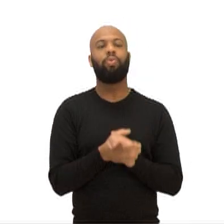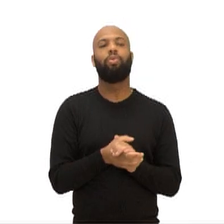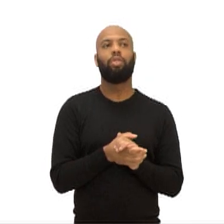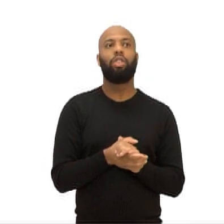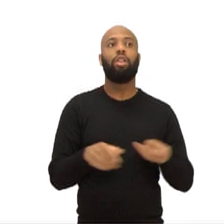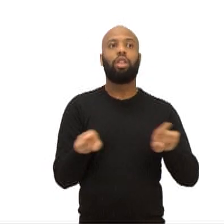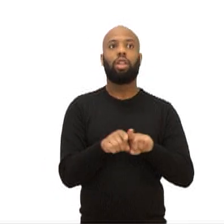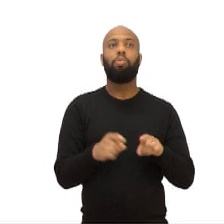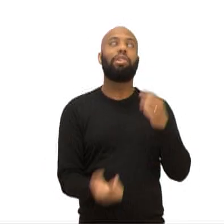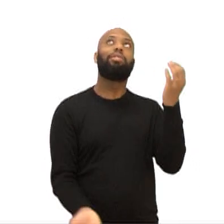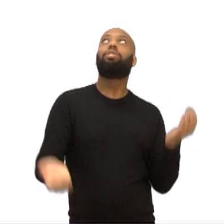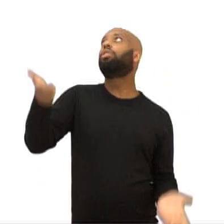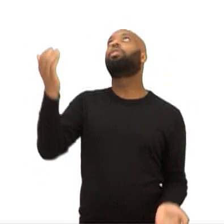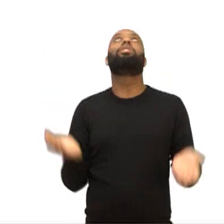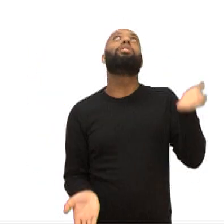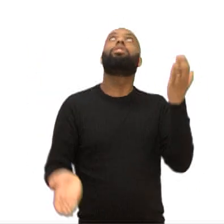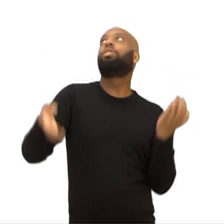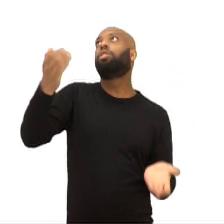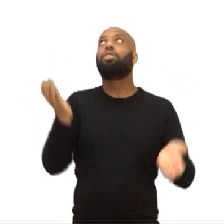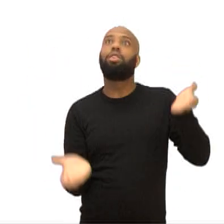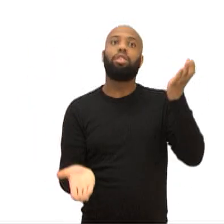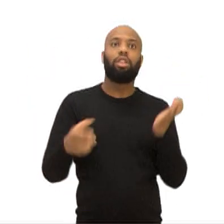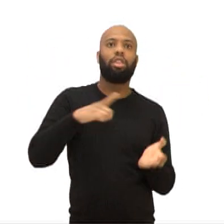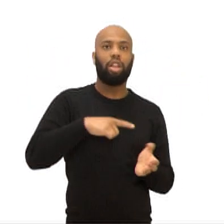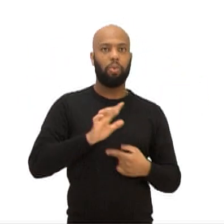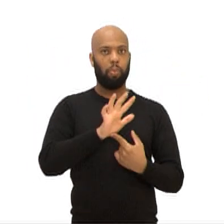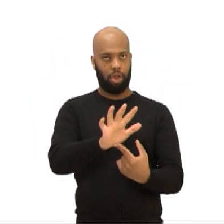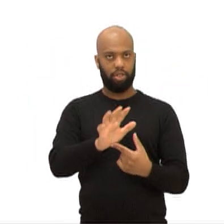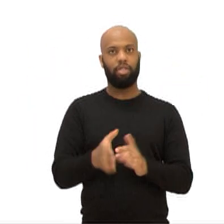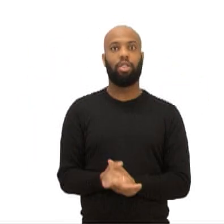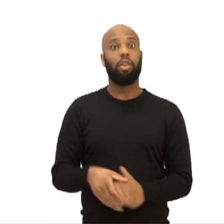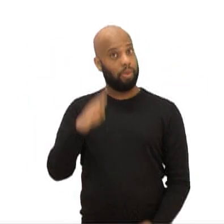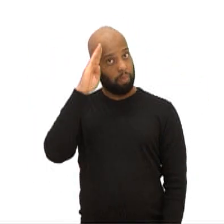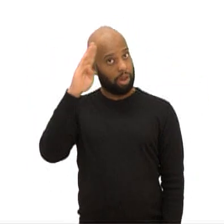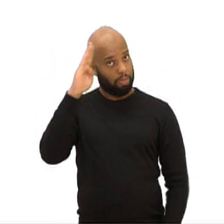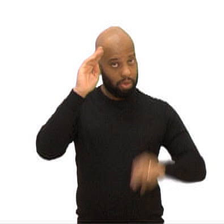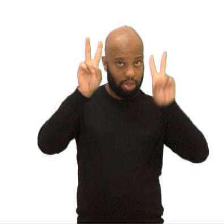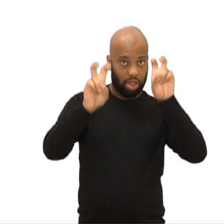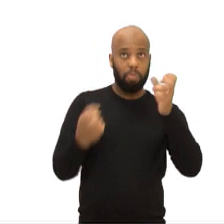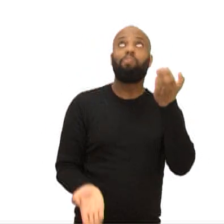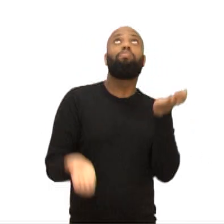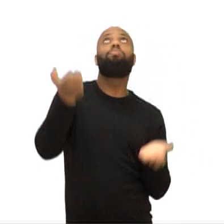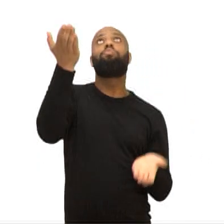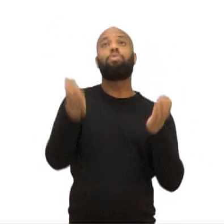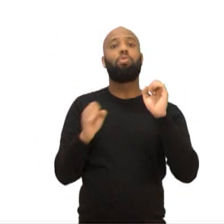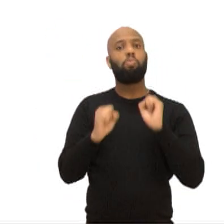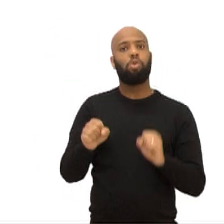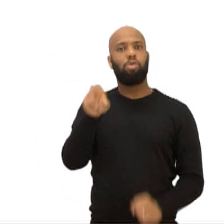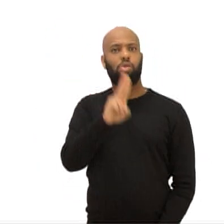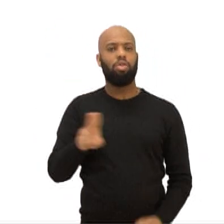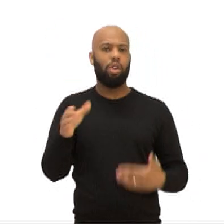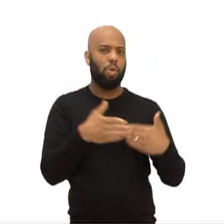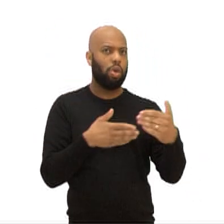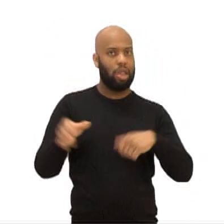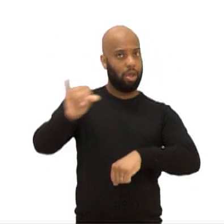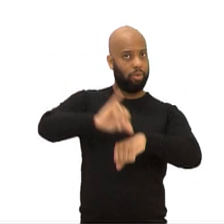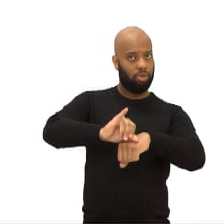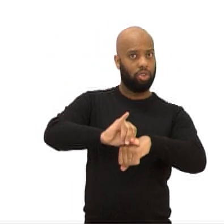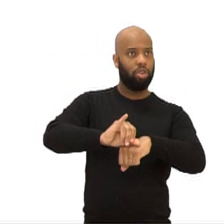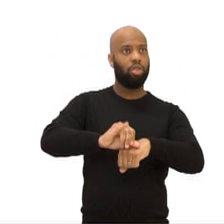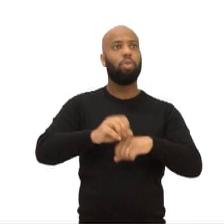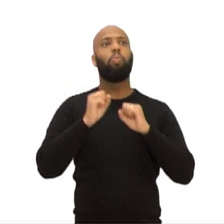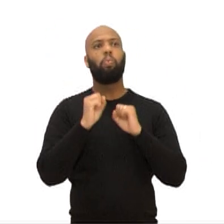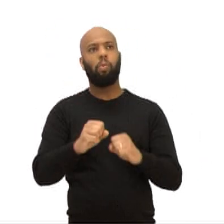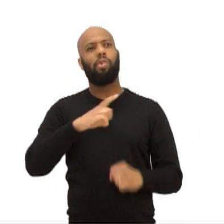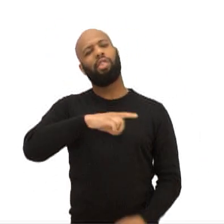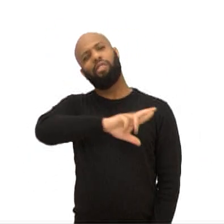de malabares, né, são jogos que apresentam malabarismo como principal tema, podendo utilizar qualquer tipo de material,